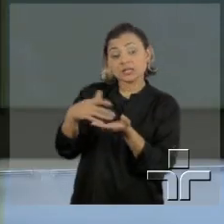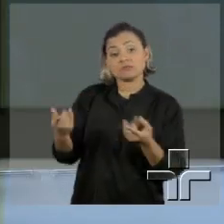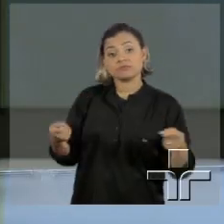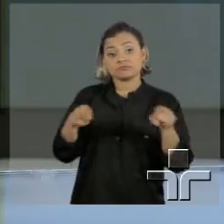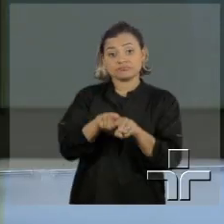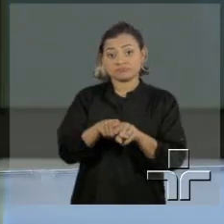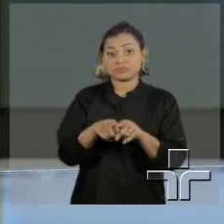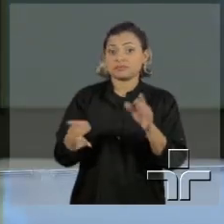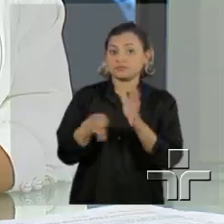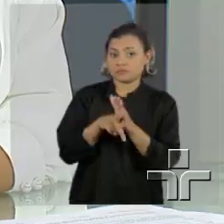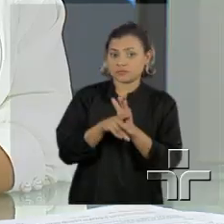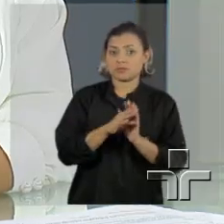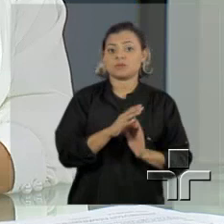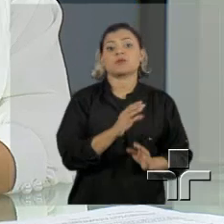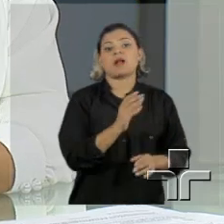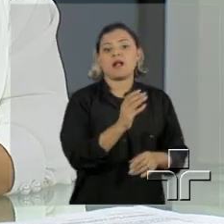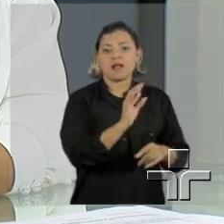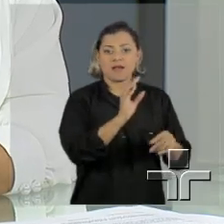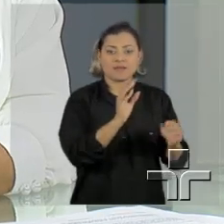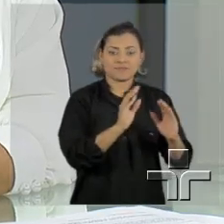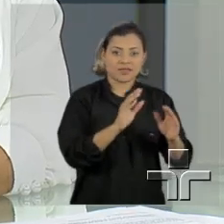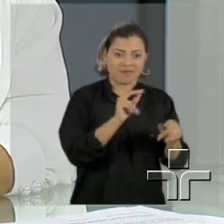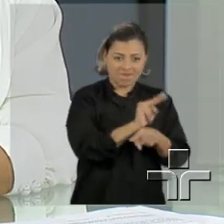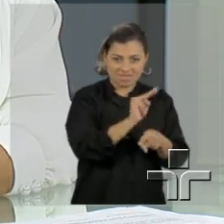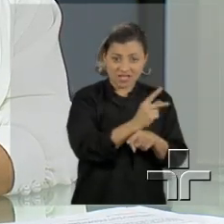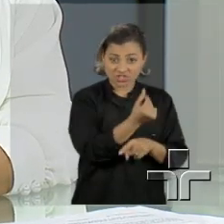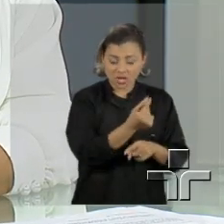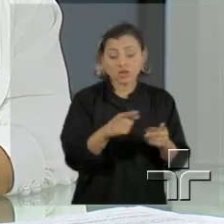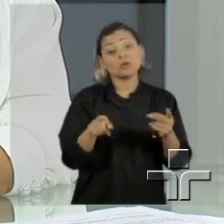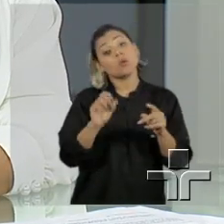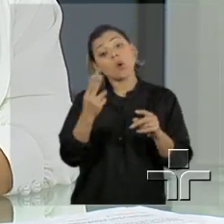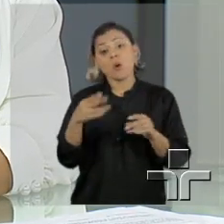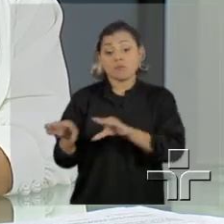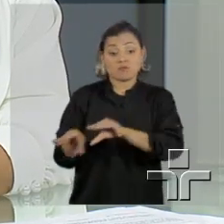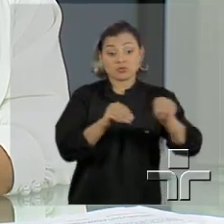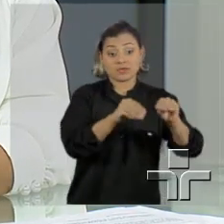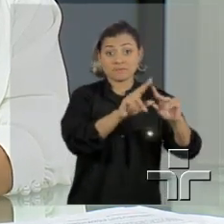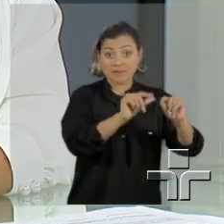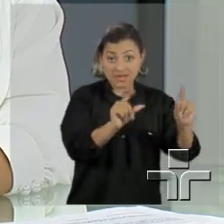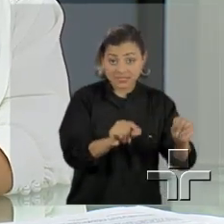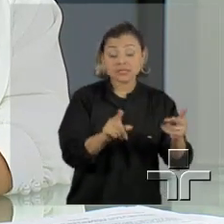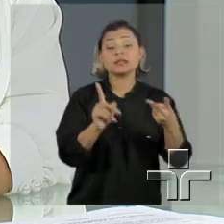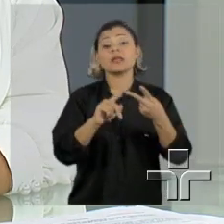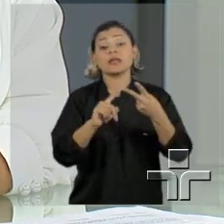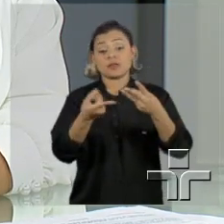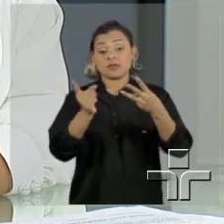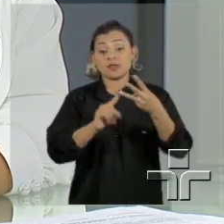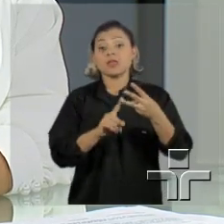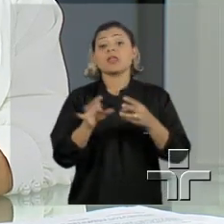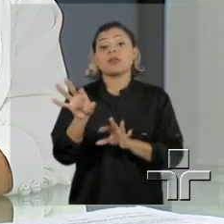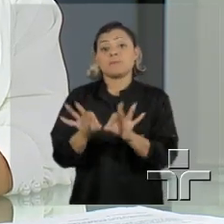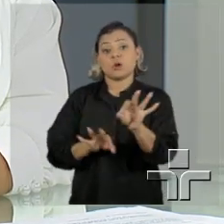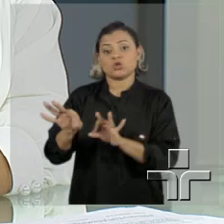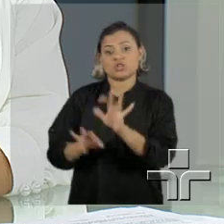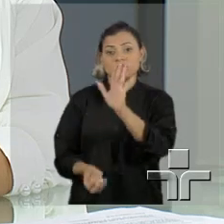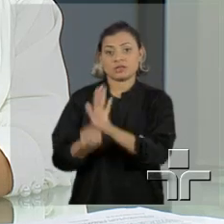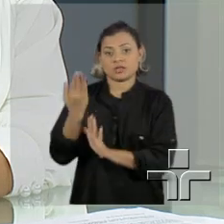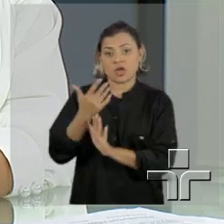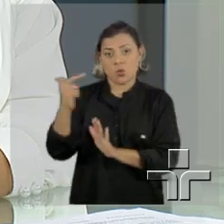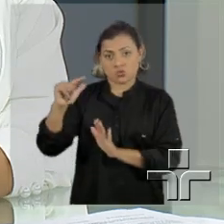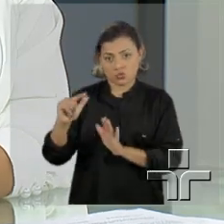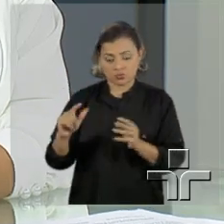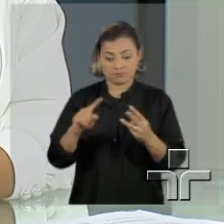ainda não está definido, mudar a sede do Rio para Brasília e criar filtros para aprovação de projetos. Nesse primeiro momento, como é que você avalia essas